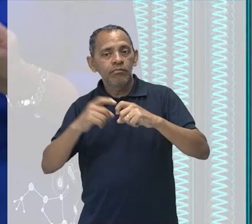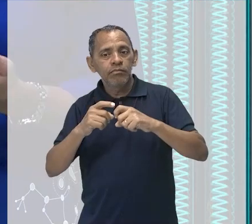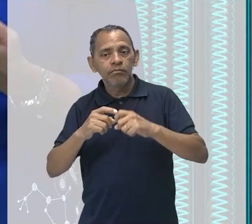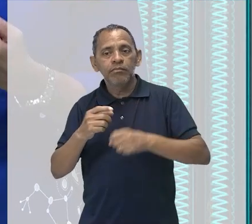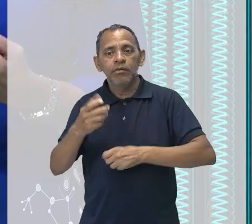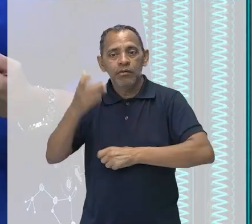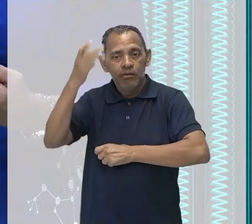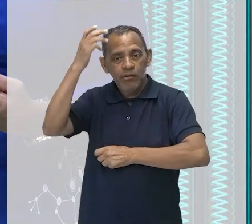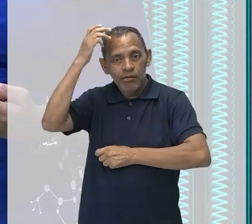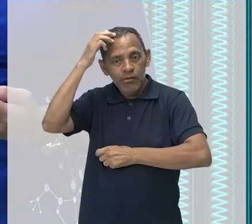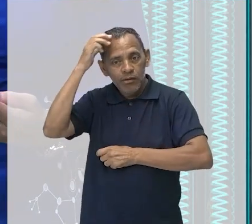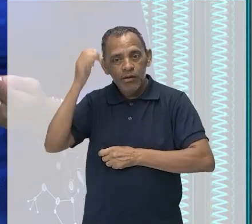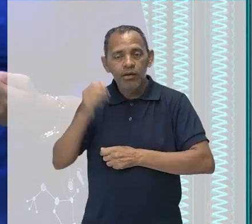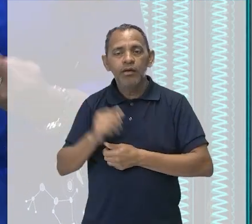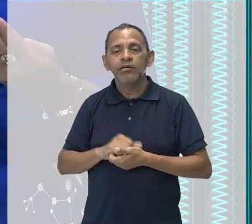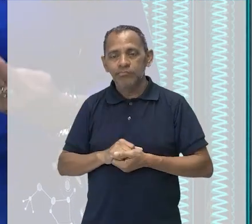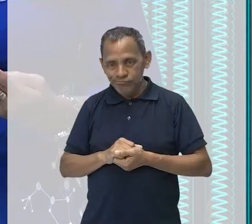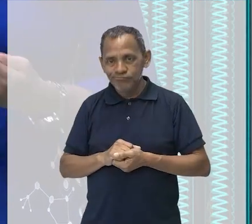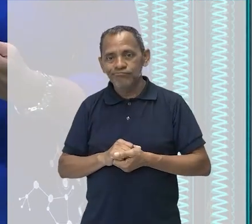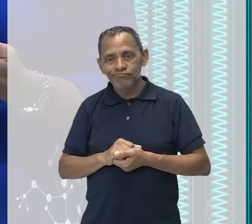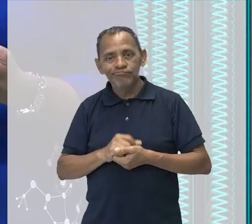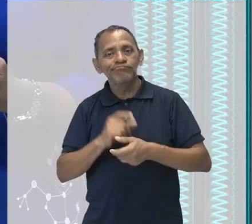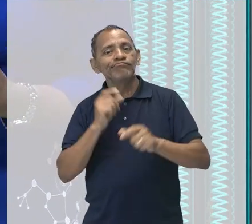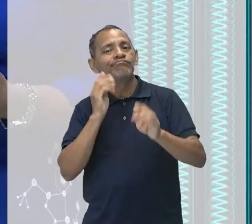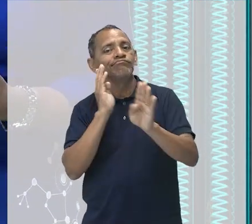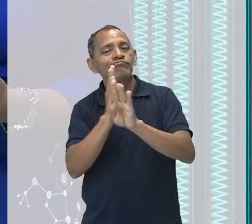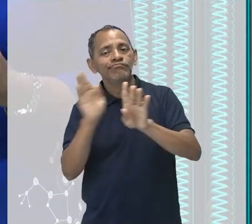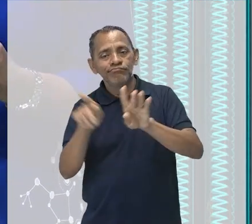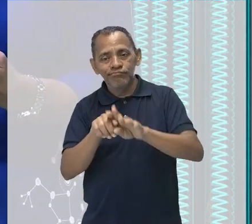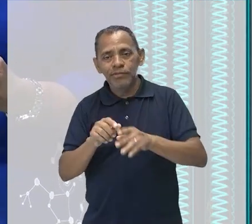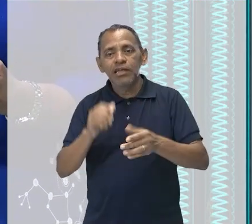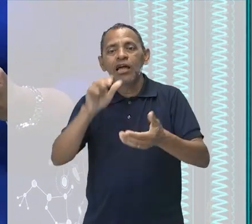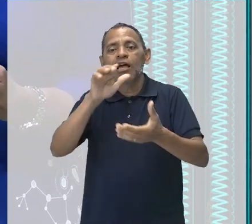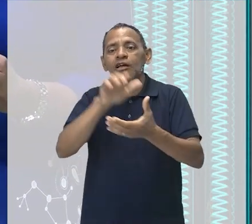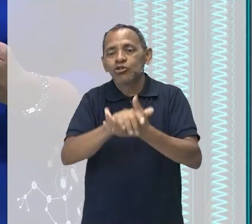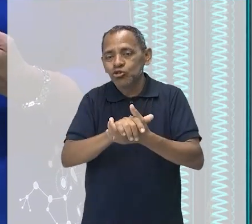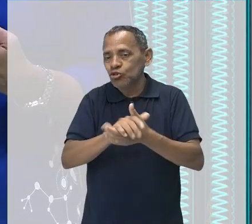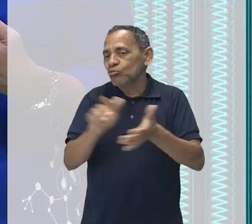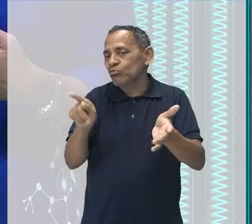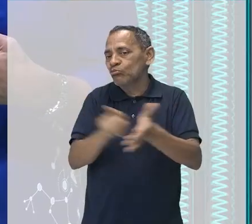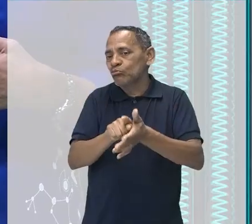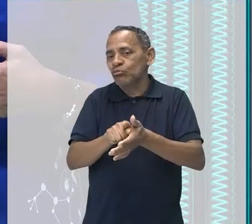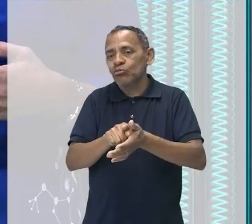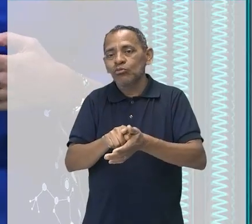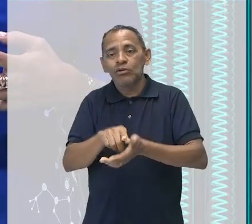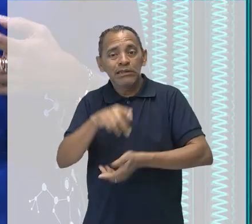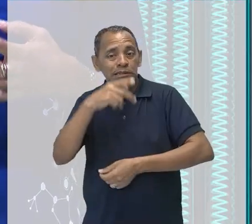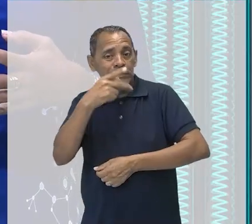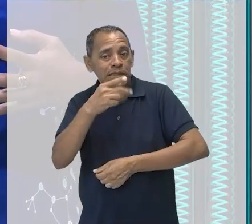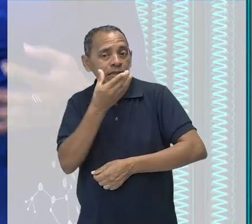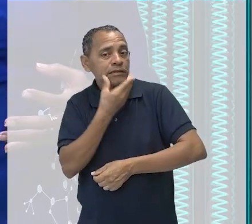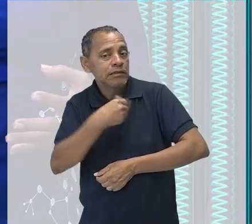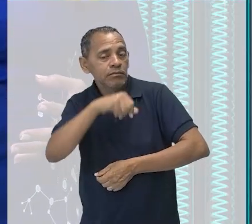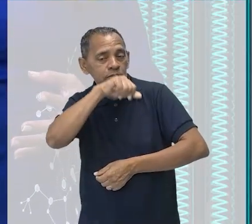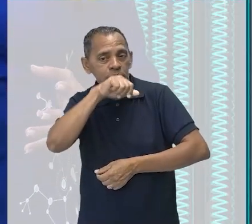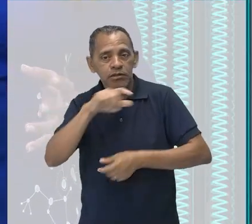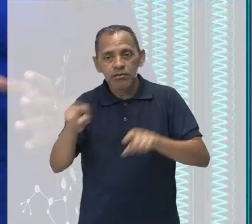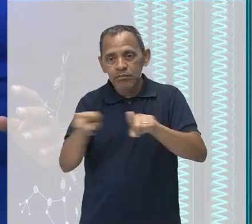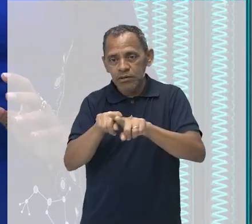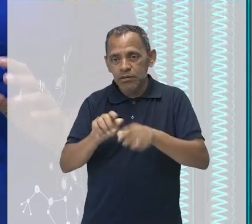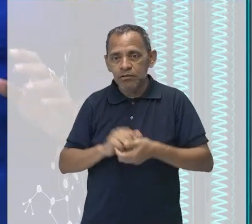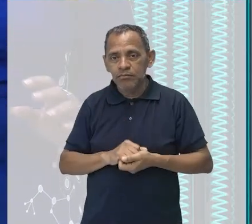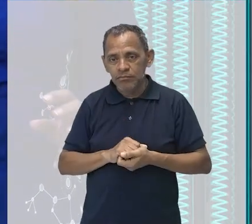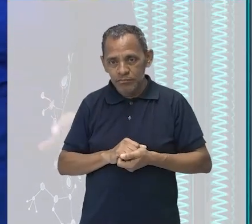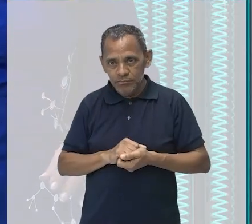mãe e teve 4 filhos. O que ele fez? Ele furou os olhos e saiu louco pelo mundo, certo?